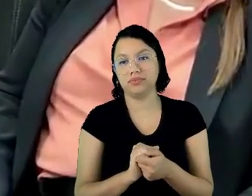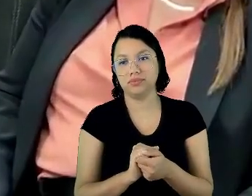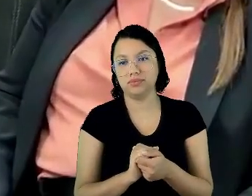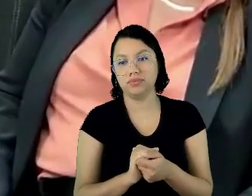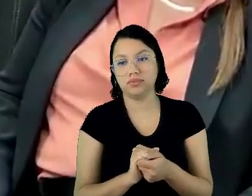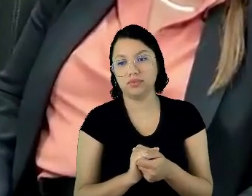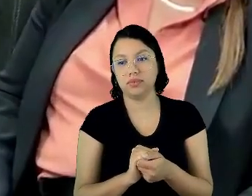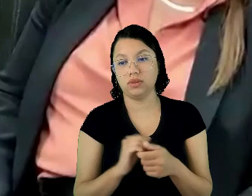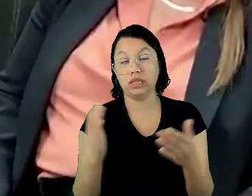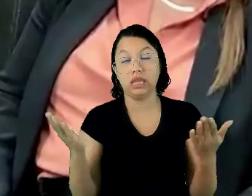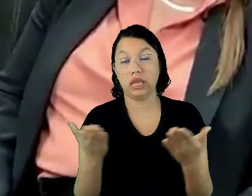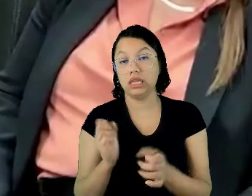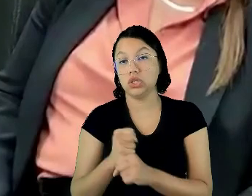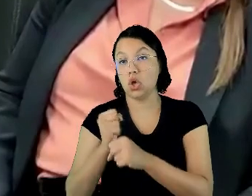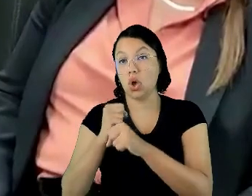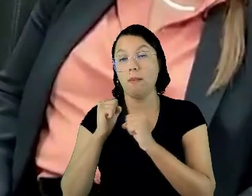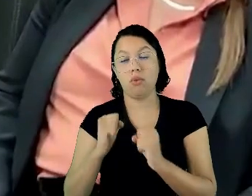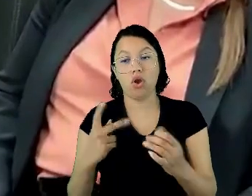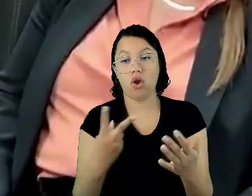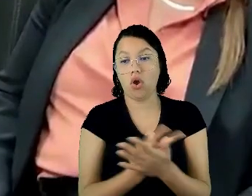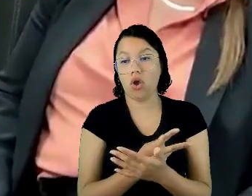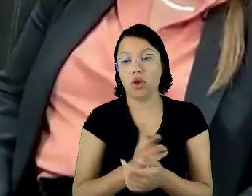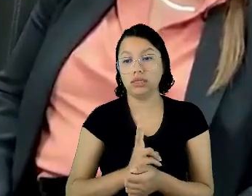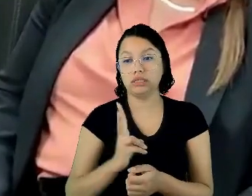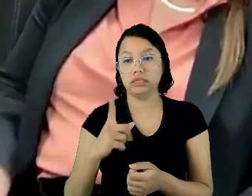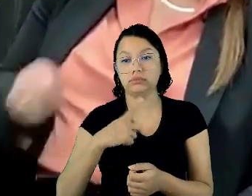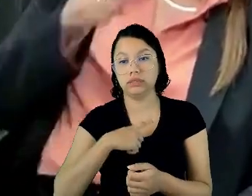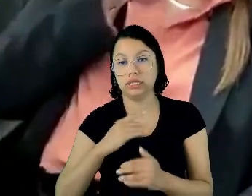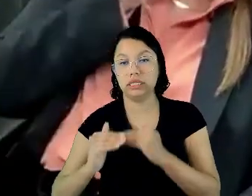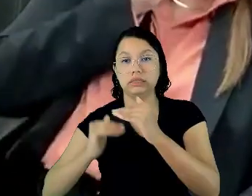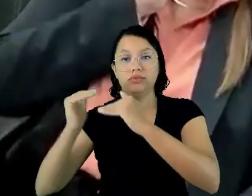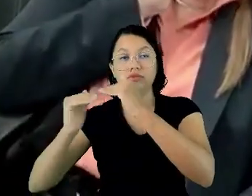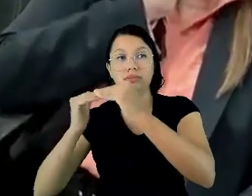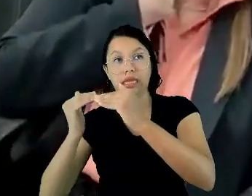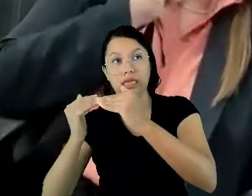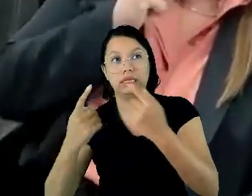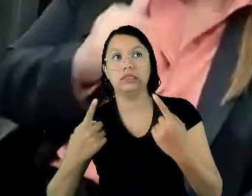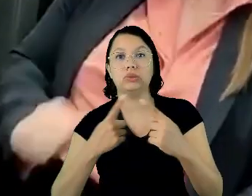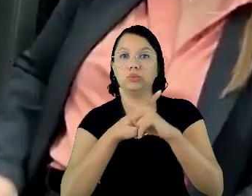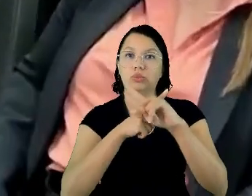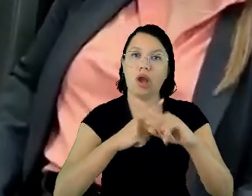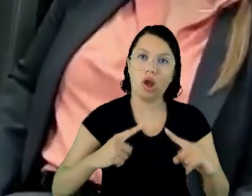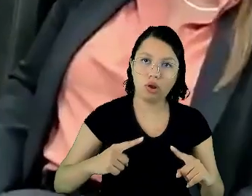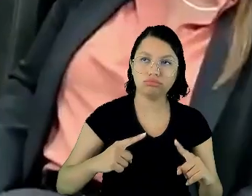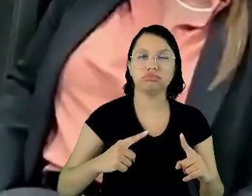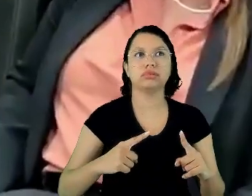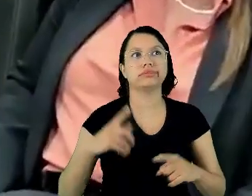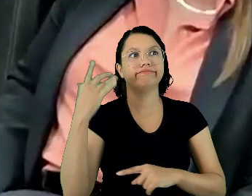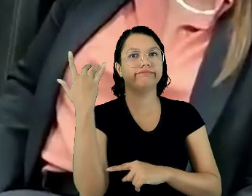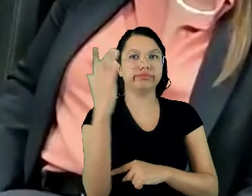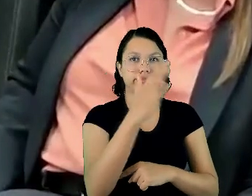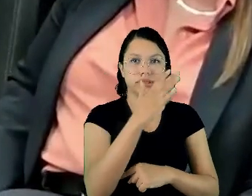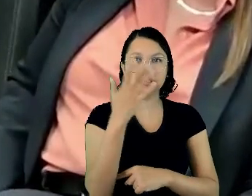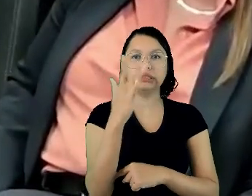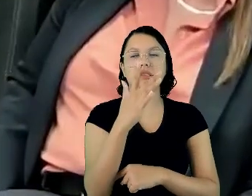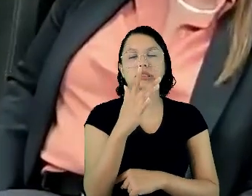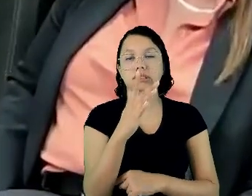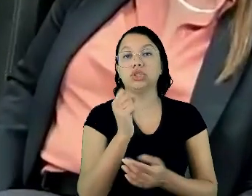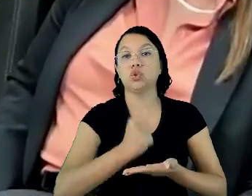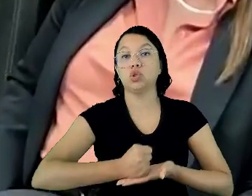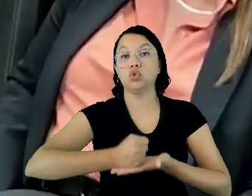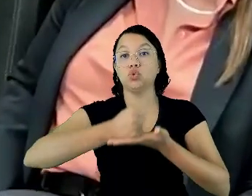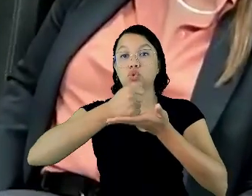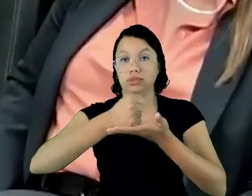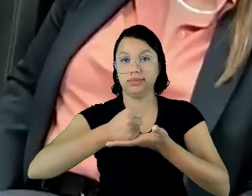nós vamos ter desenvolvimento versus meio ambiente e a questão da sustentabilidade. Então, a minha pergunta